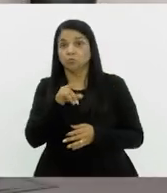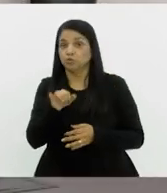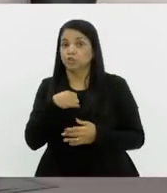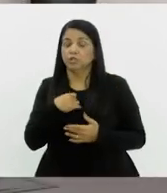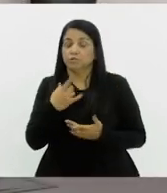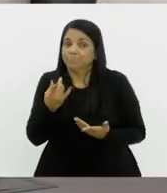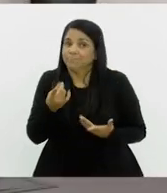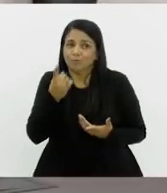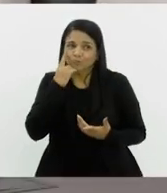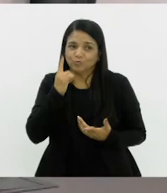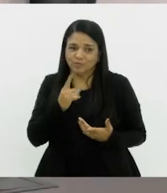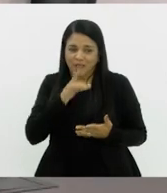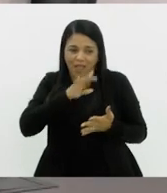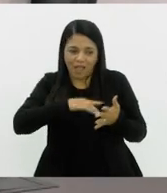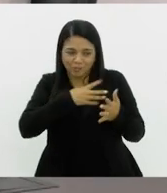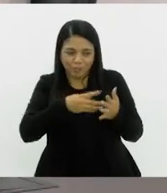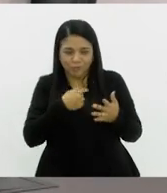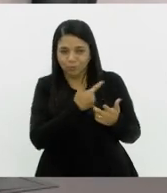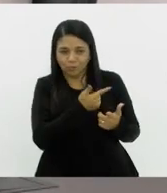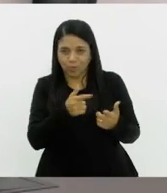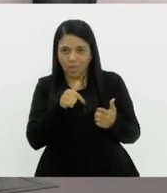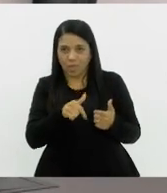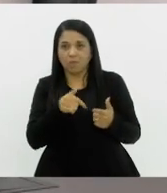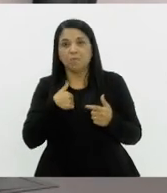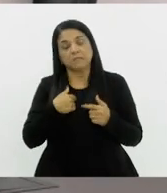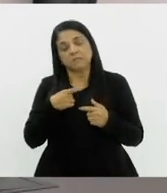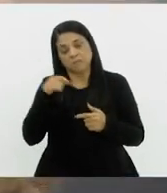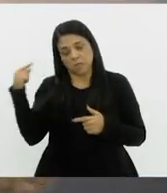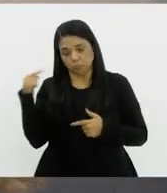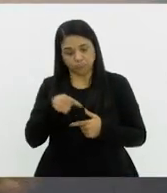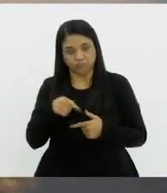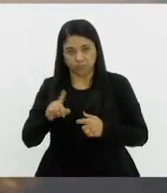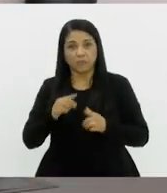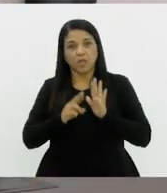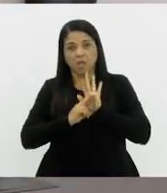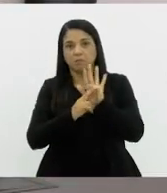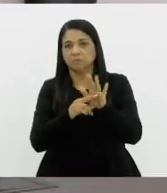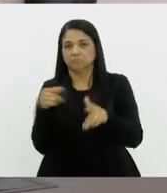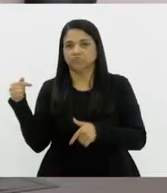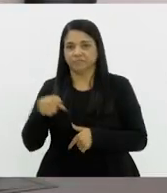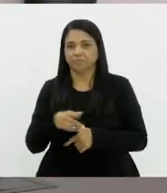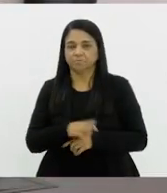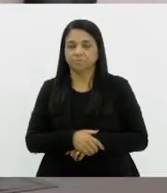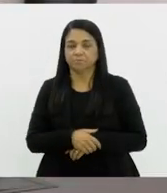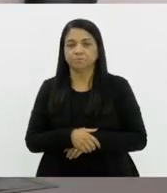afirmar agora, porque eu estou sem agenda aqui, mas se eu não vier, vem um representante, com certeza. Sim. Tá bom?